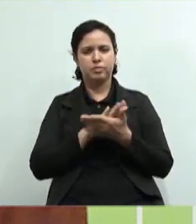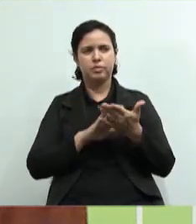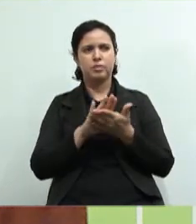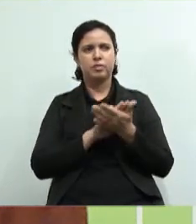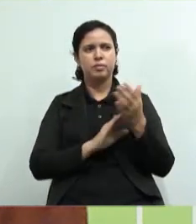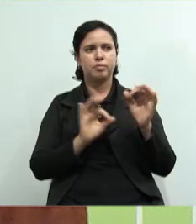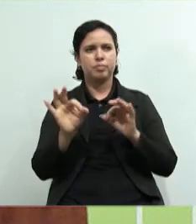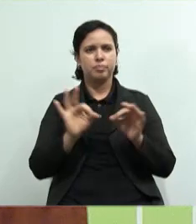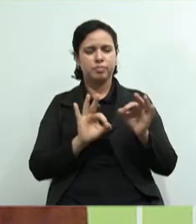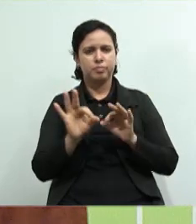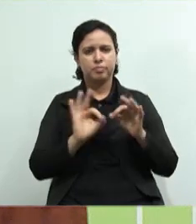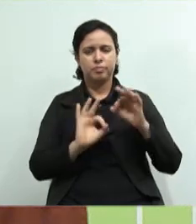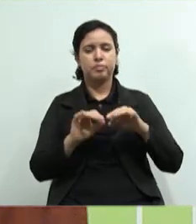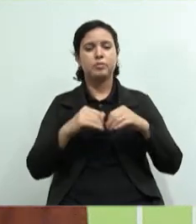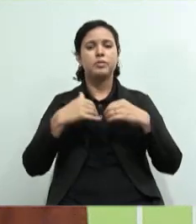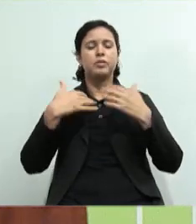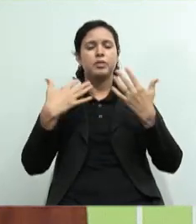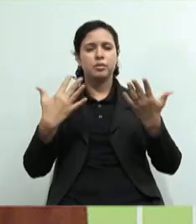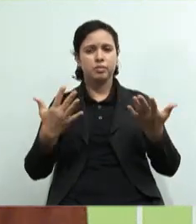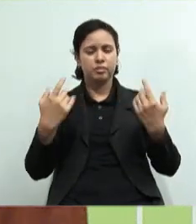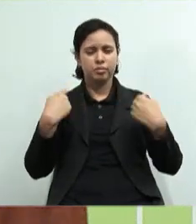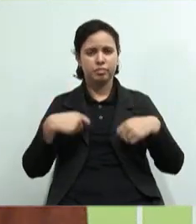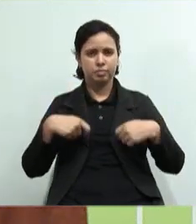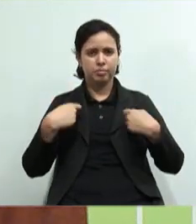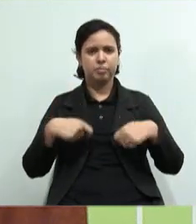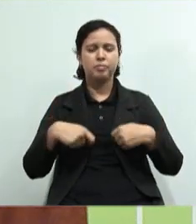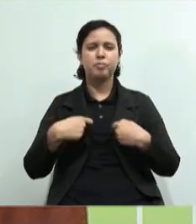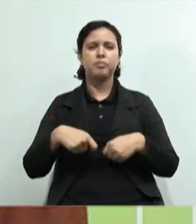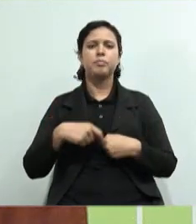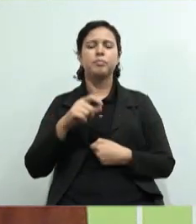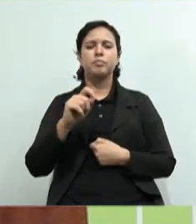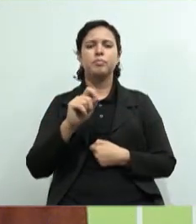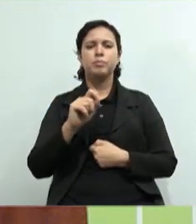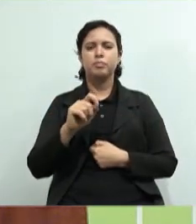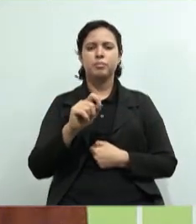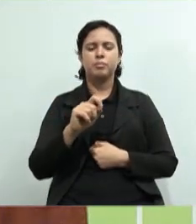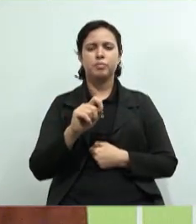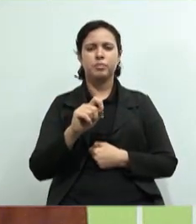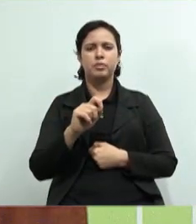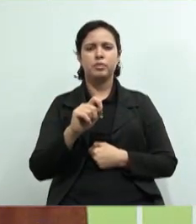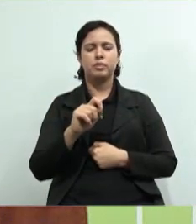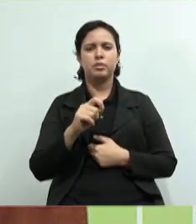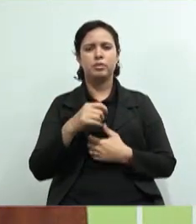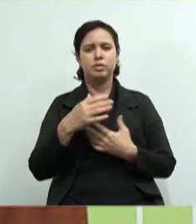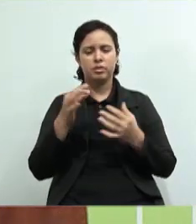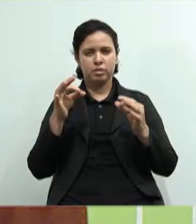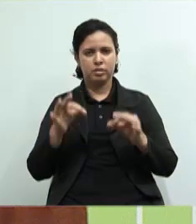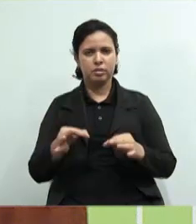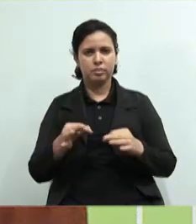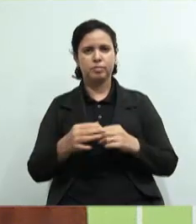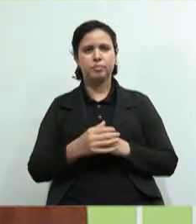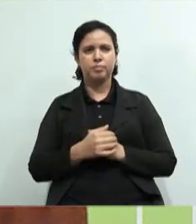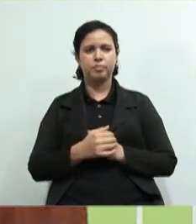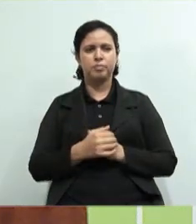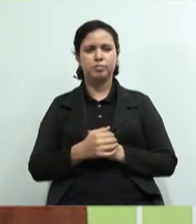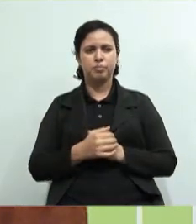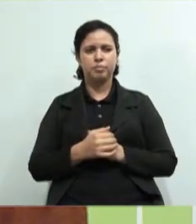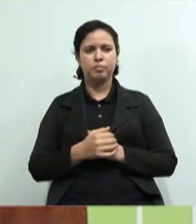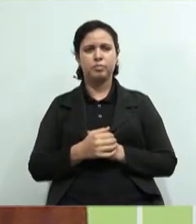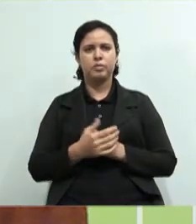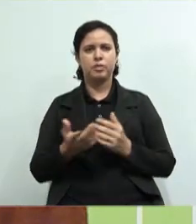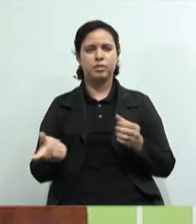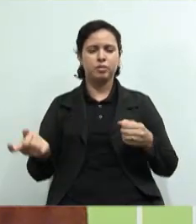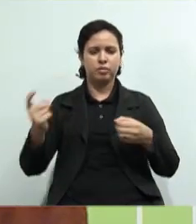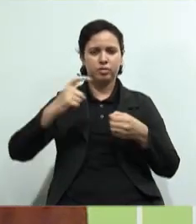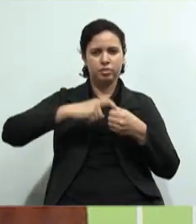planejado, logicamente que a gente vai precisar tomar medidas corretivas, tá certo? E aí volta novamente